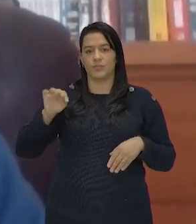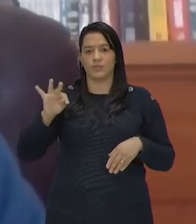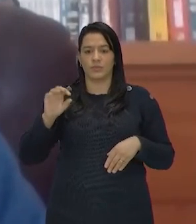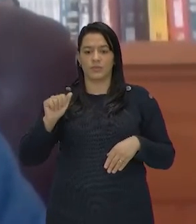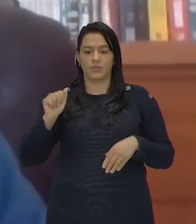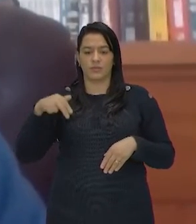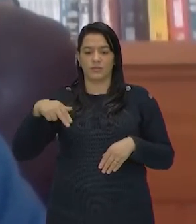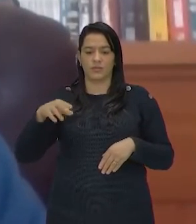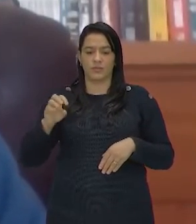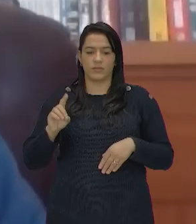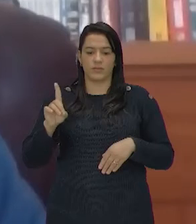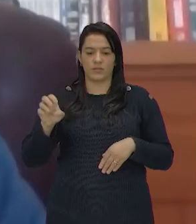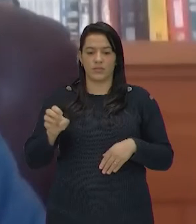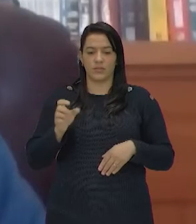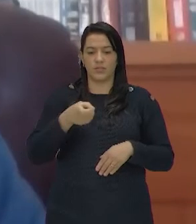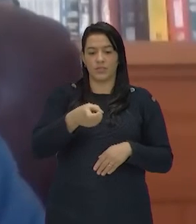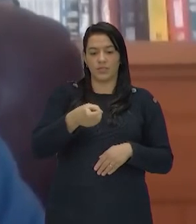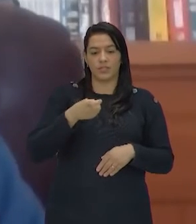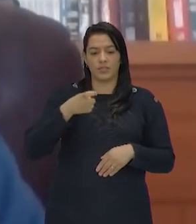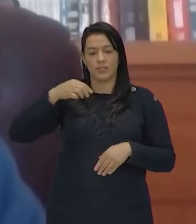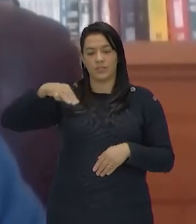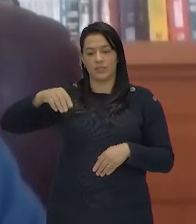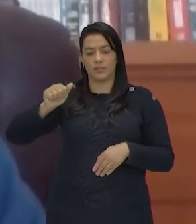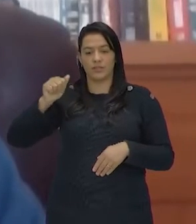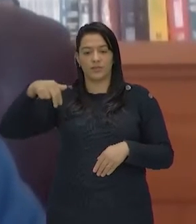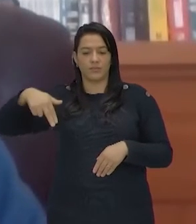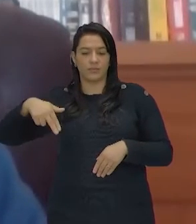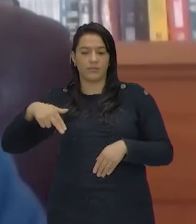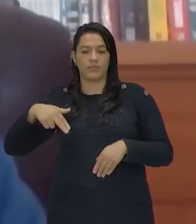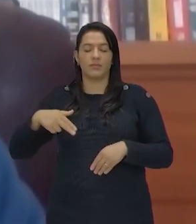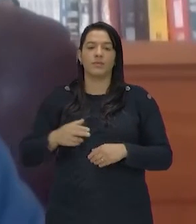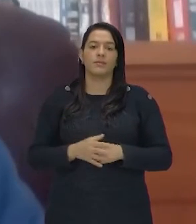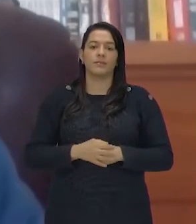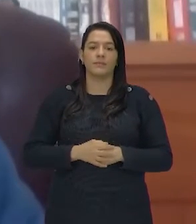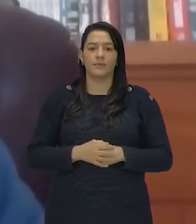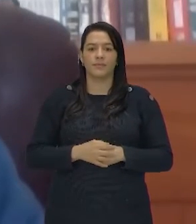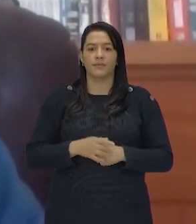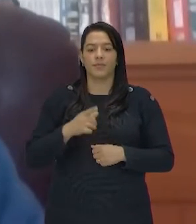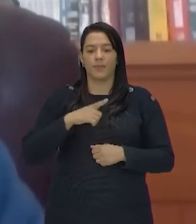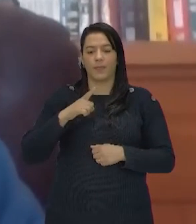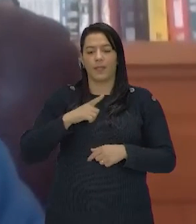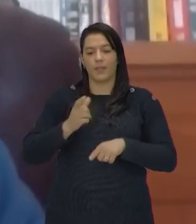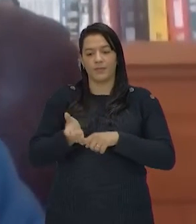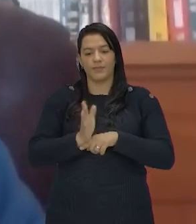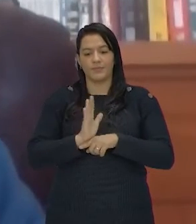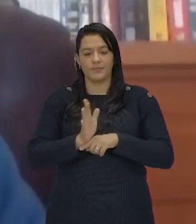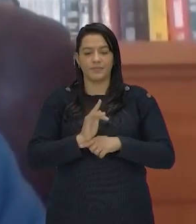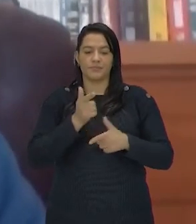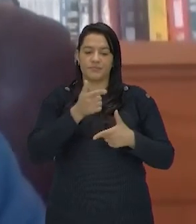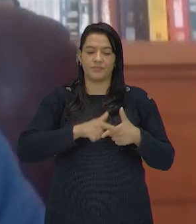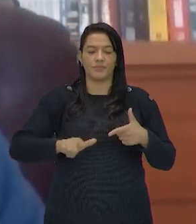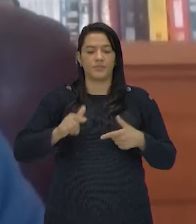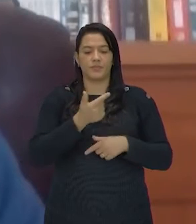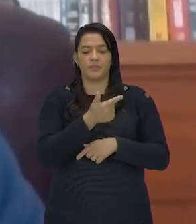falo X-Men em português, but I say X-Men in English, so you choose, there's no problem.